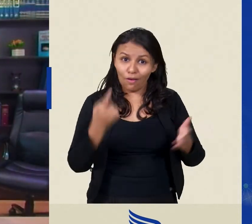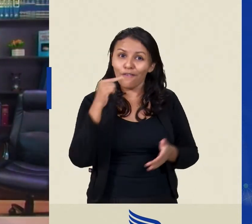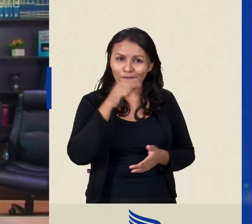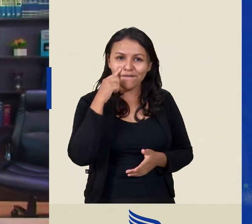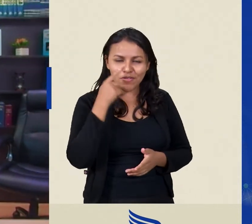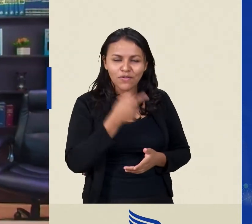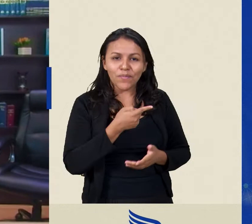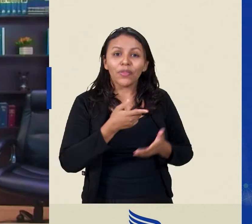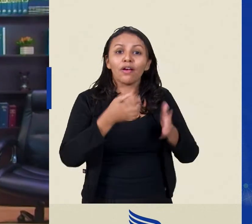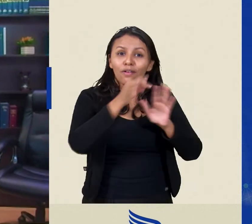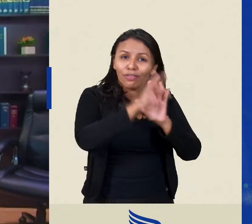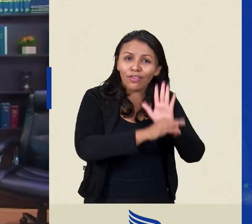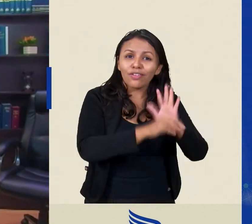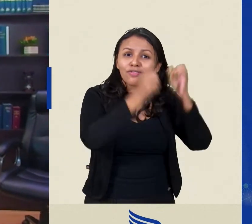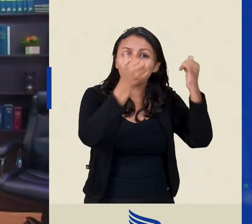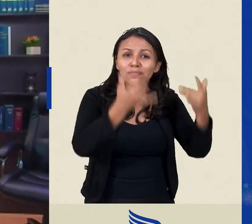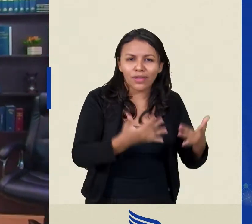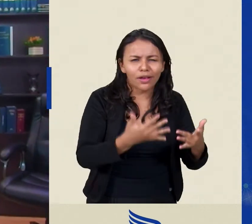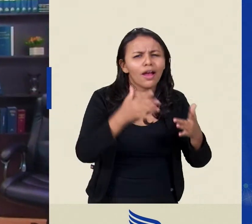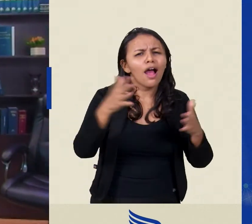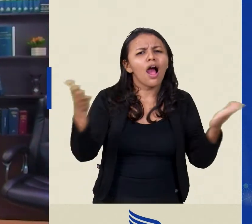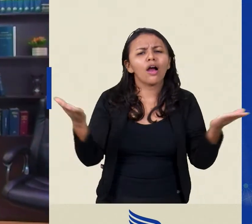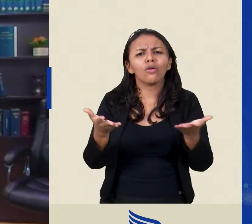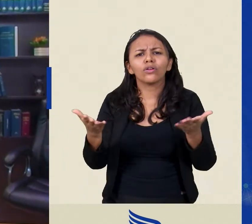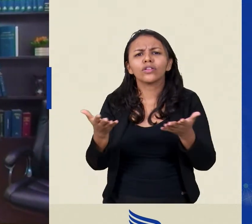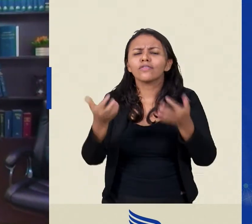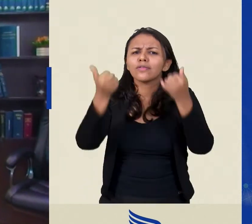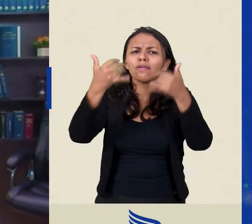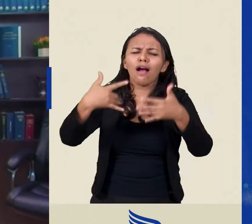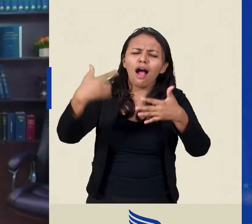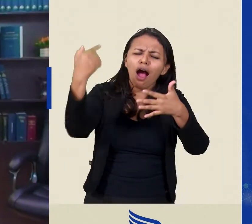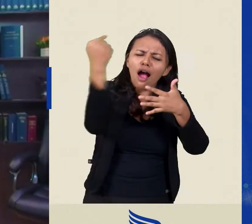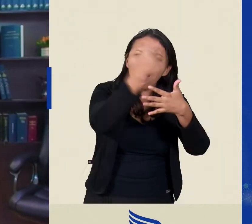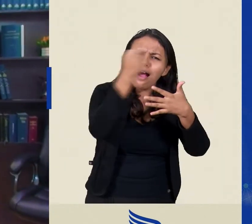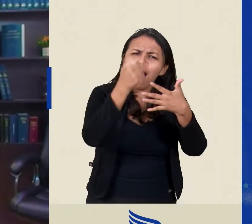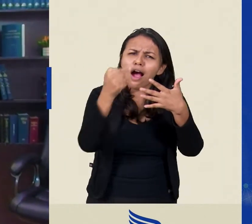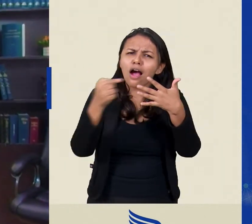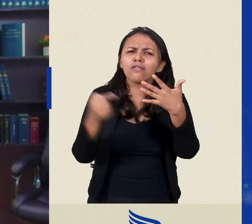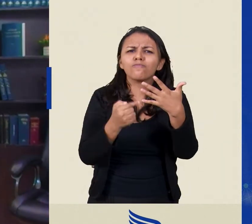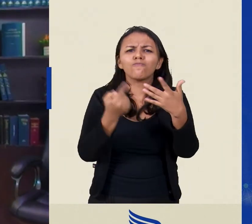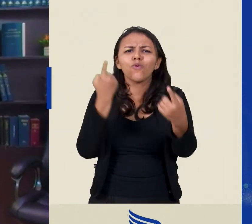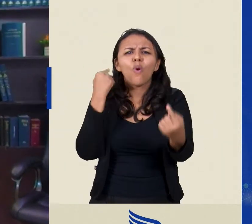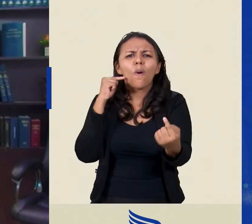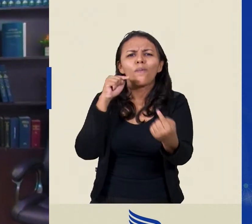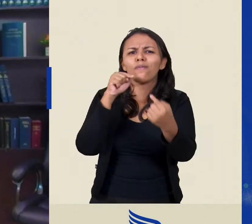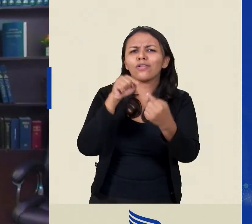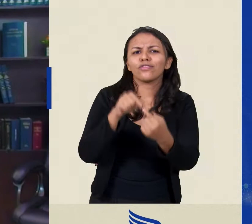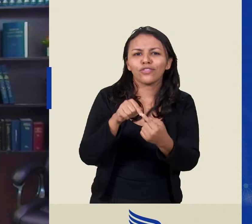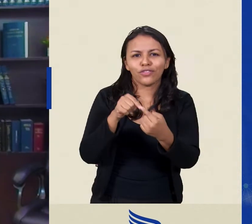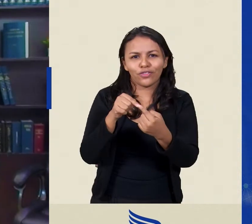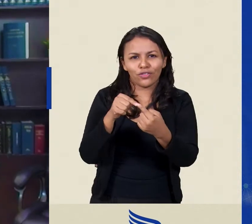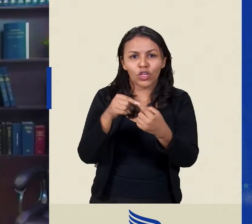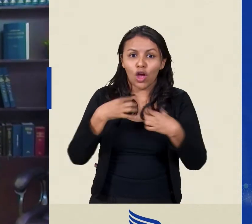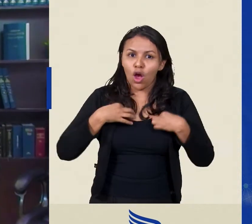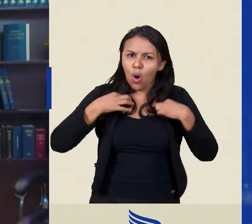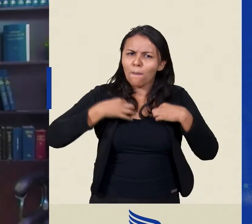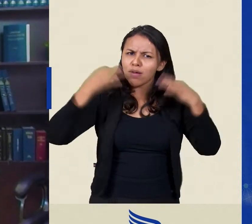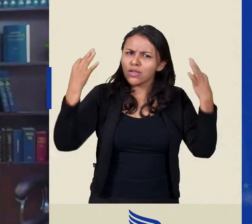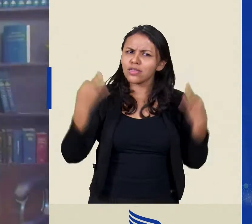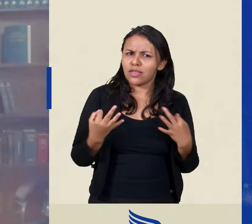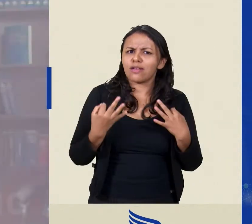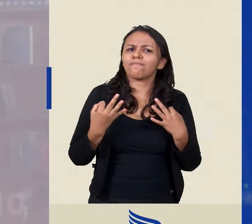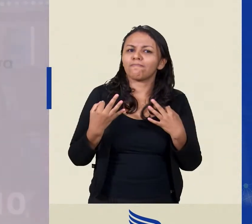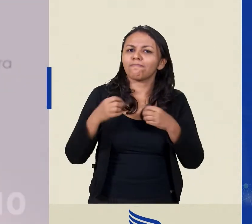seguir ressaltaremos os aspectos e propósitos da reforma do vestuário.